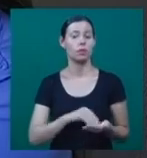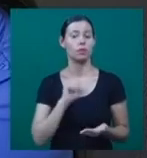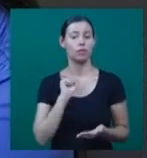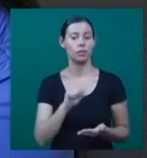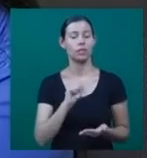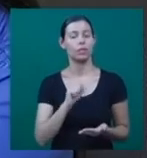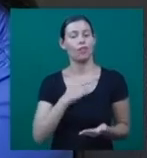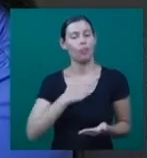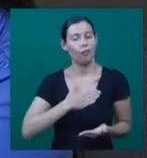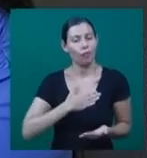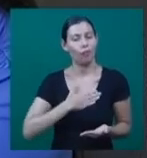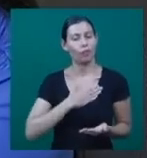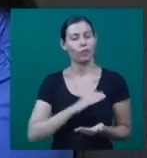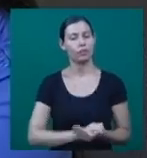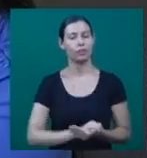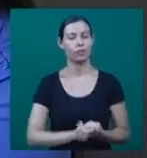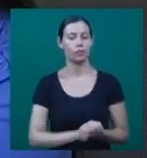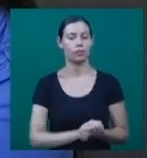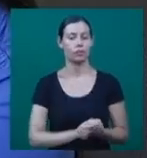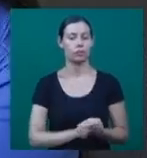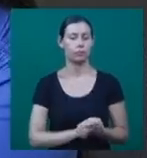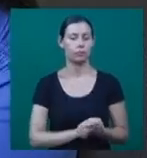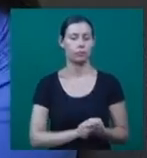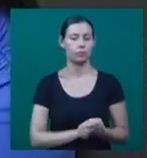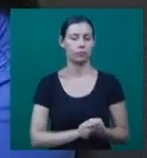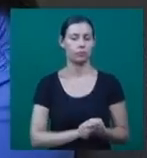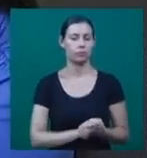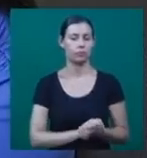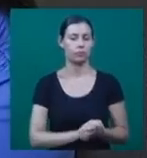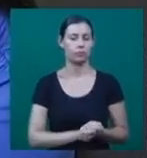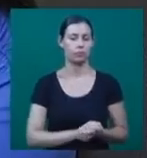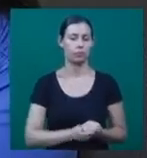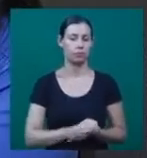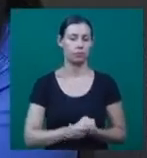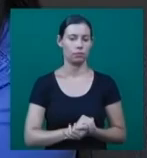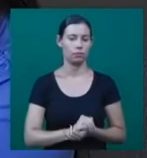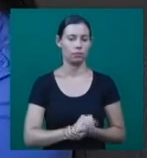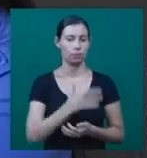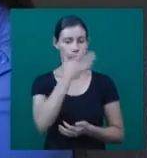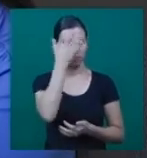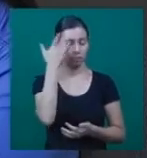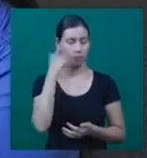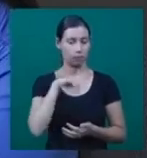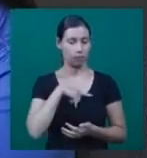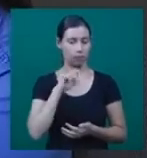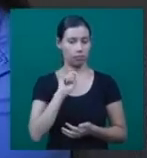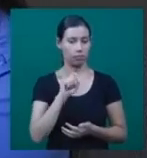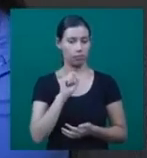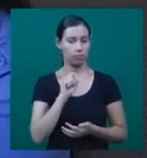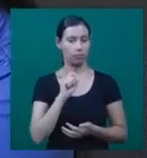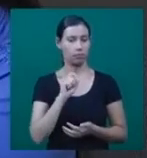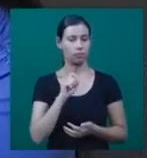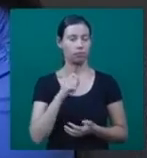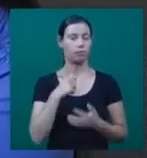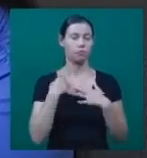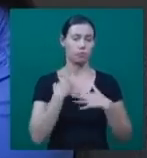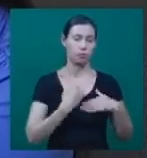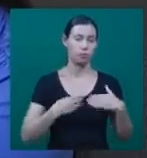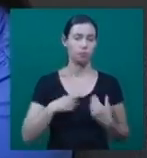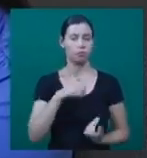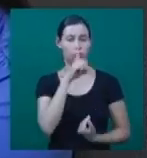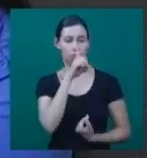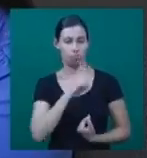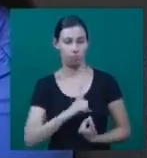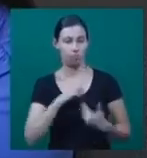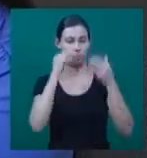gosta, né? E aí tudo isso implica. Então, geralmente, as pessoas têm aspectos de ansiedade, de depressão,